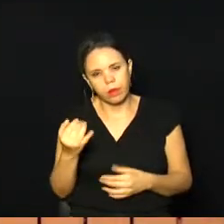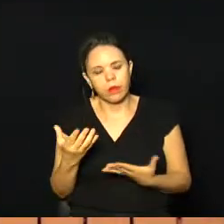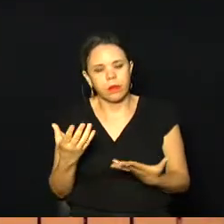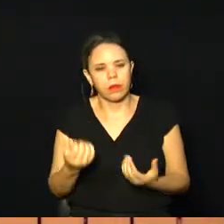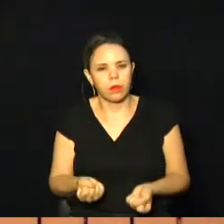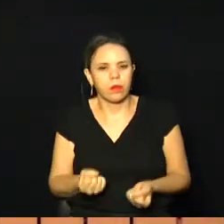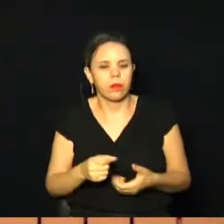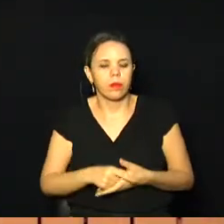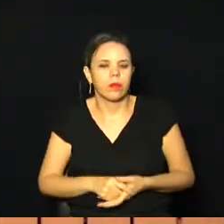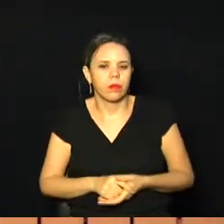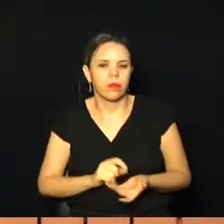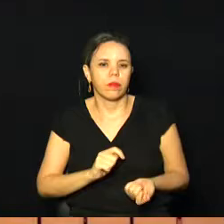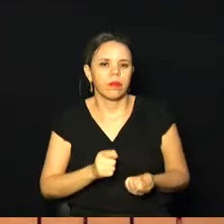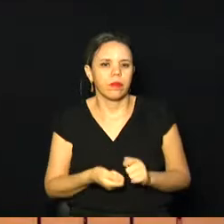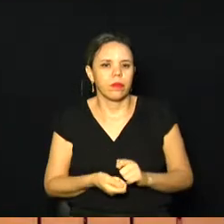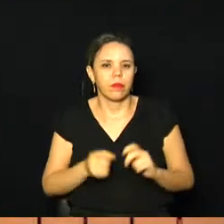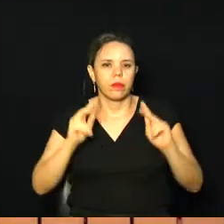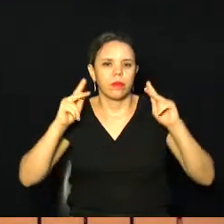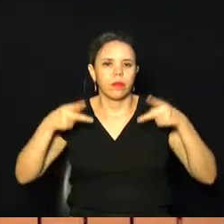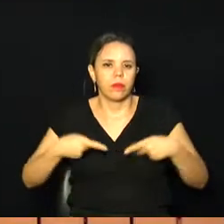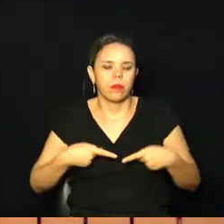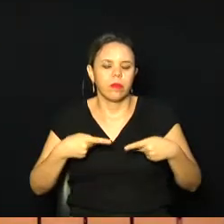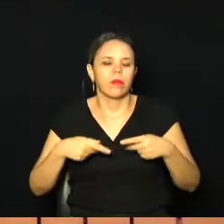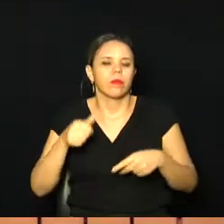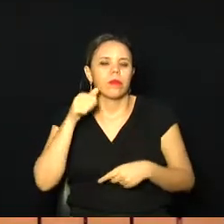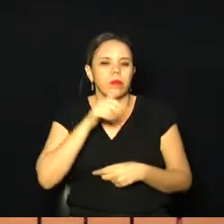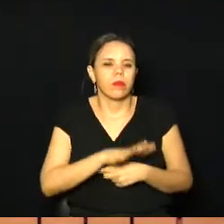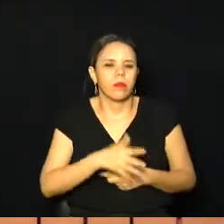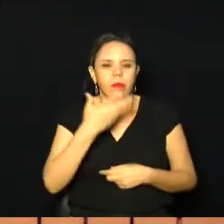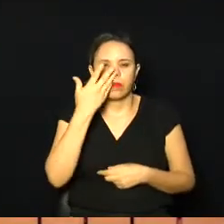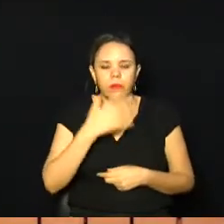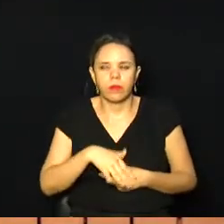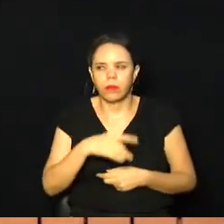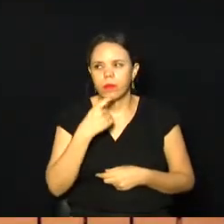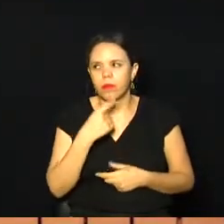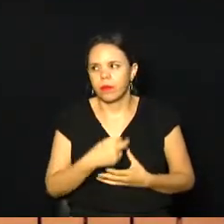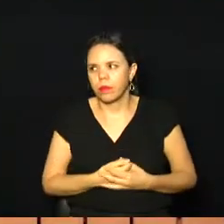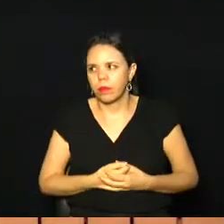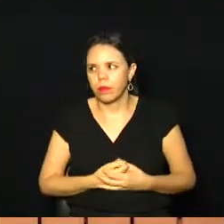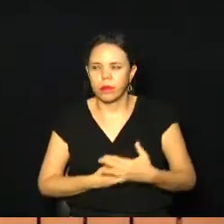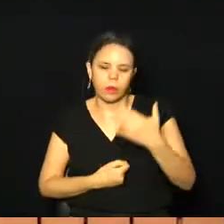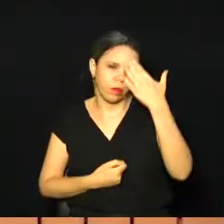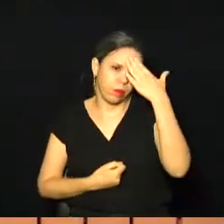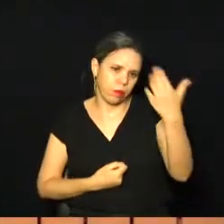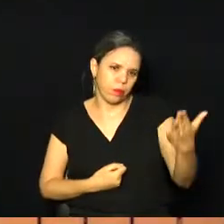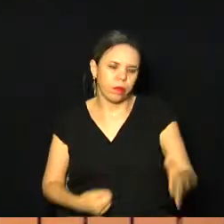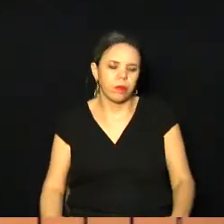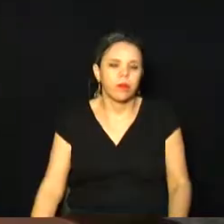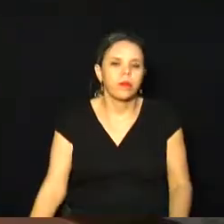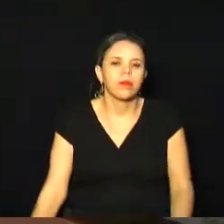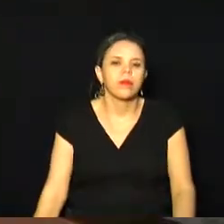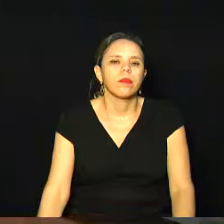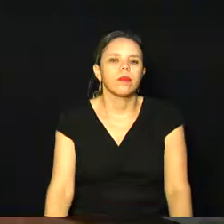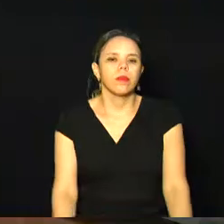acolhimento adequado e humanizado dessas mulheres e crianças aqui em Campinas. Obrigada.